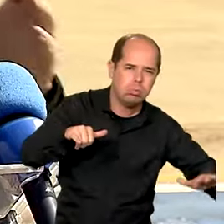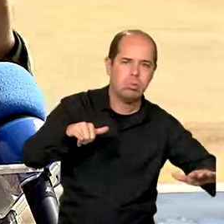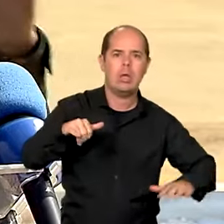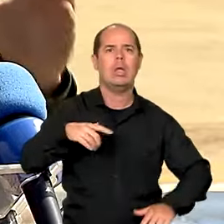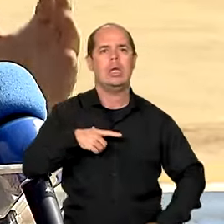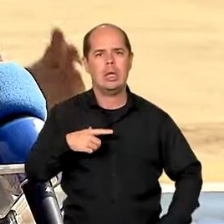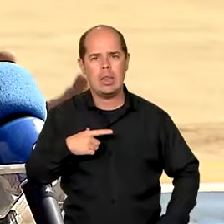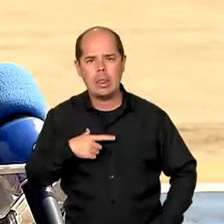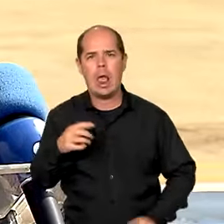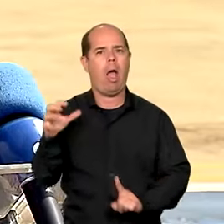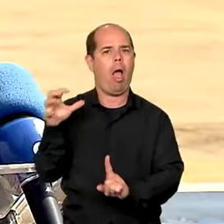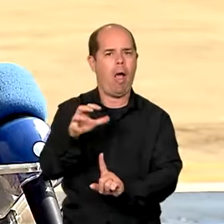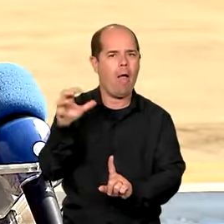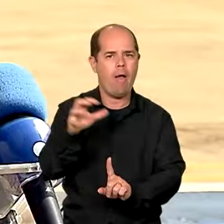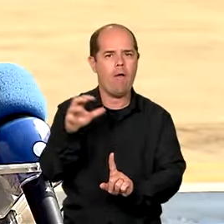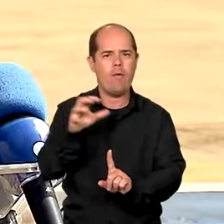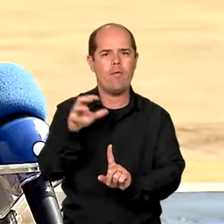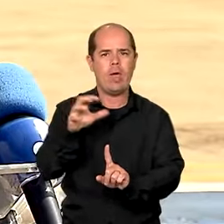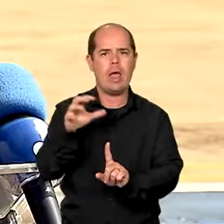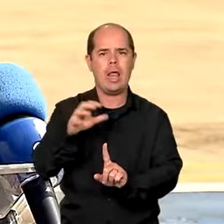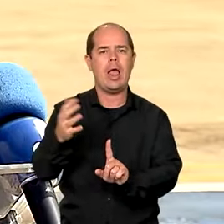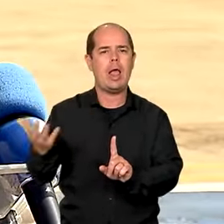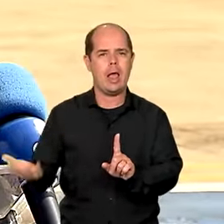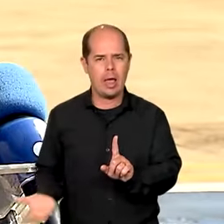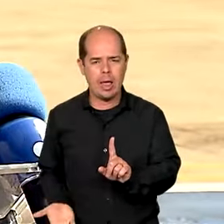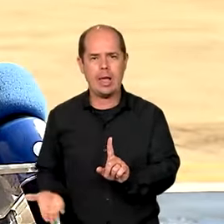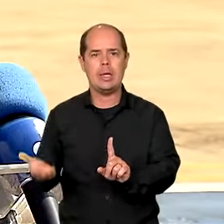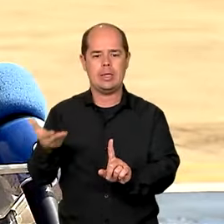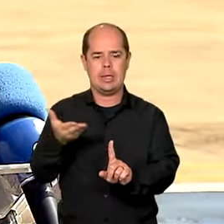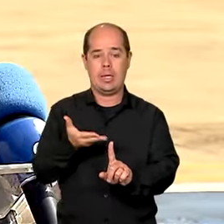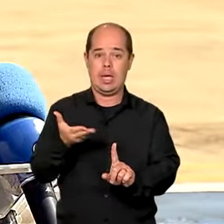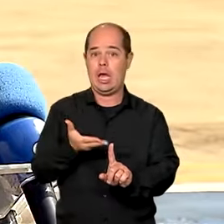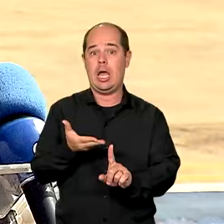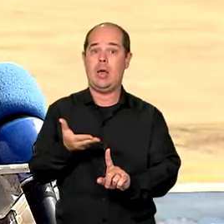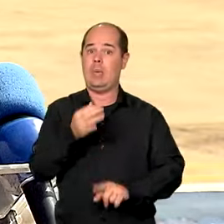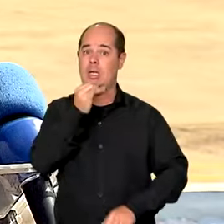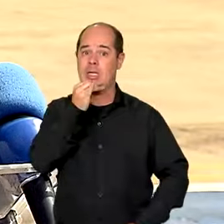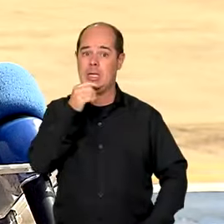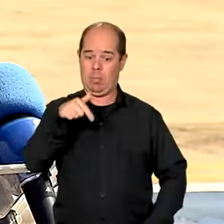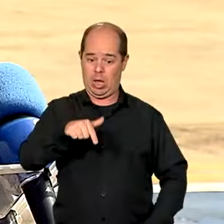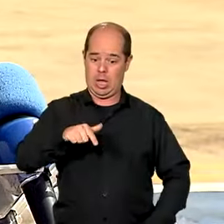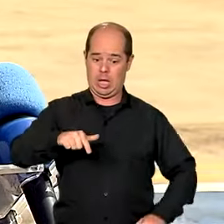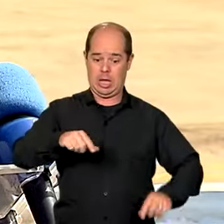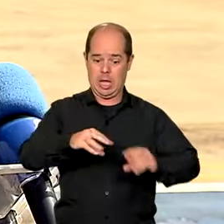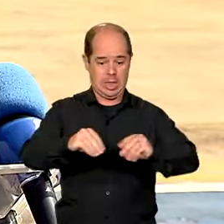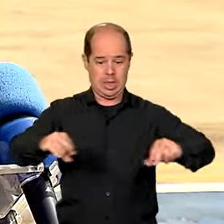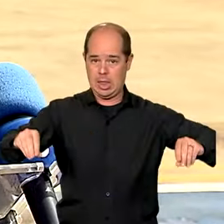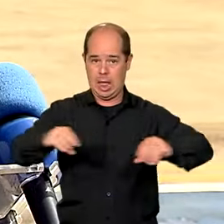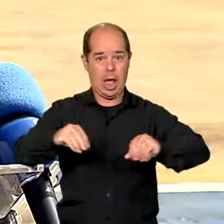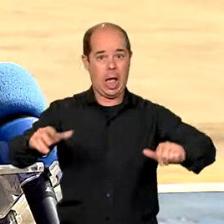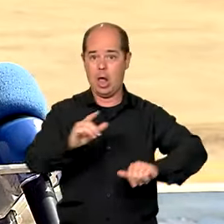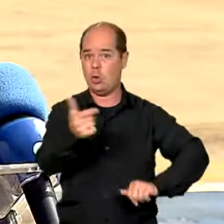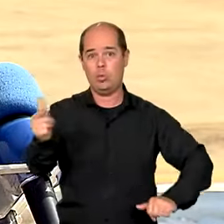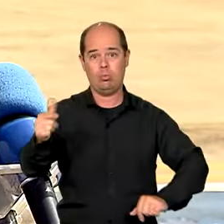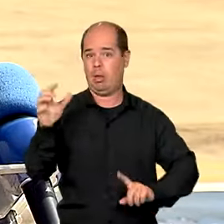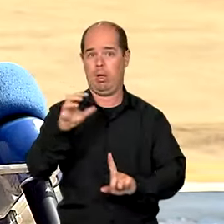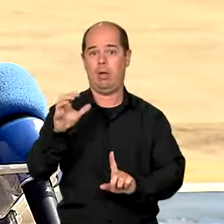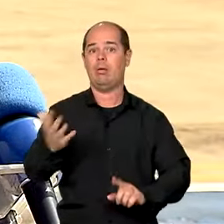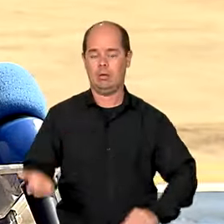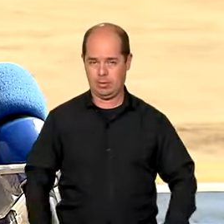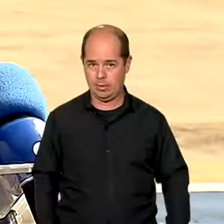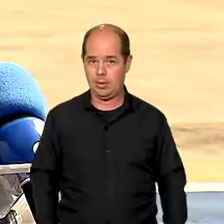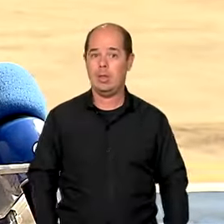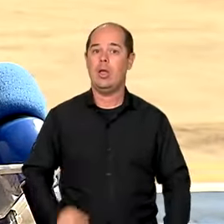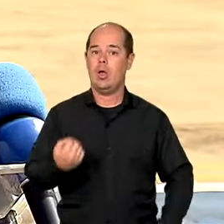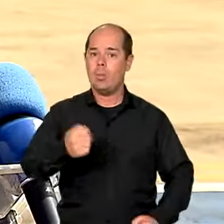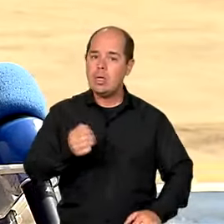de forma muito gritante, muitas vezes, em casos que não interfeririam no nível do solo. Então a gente tem que planejar tudo isso,